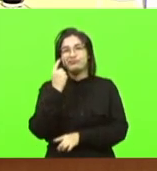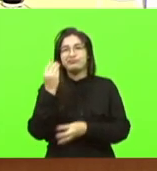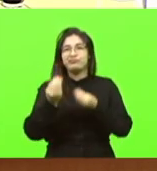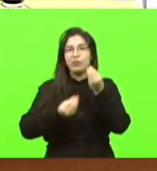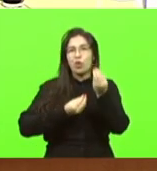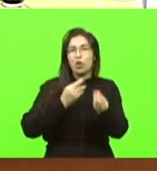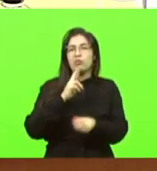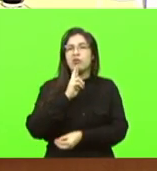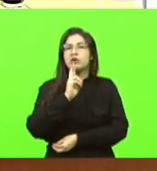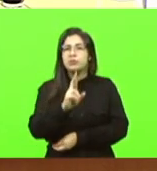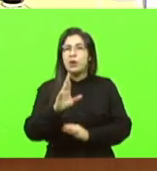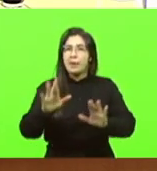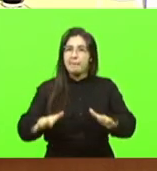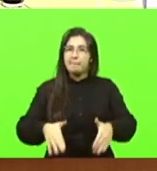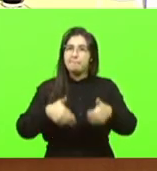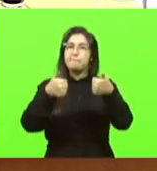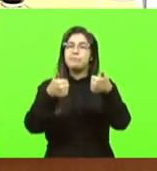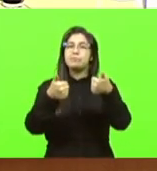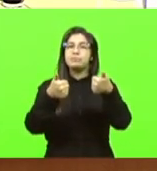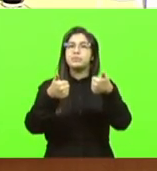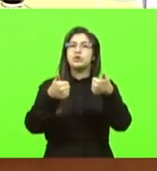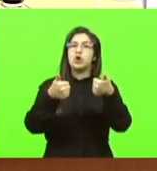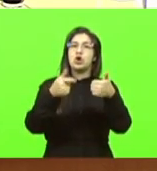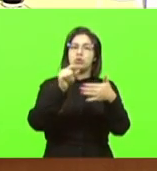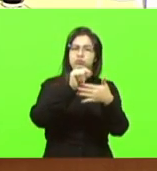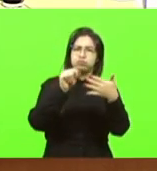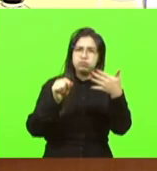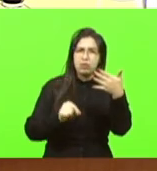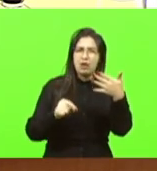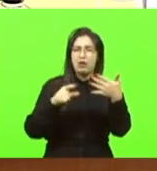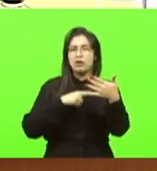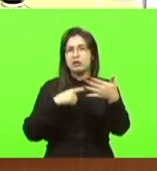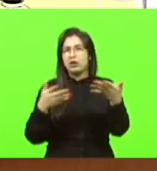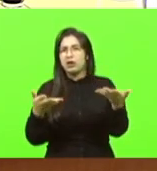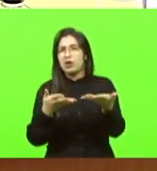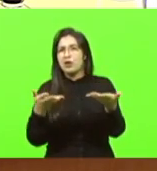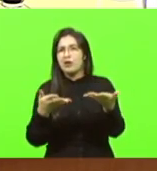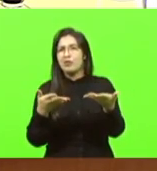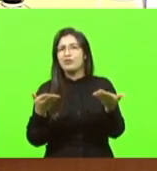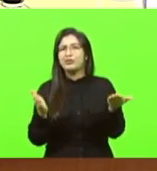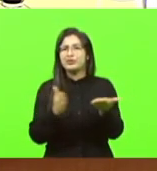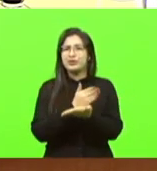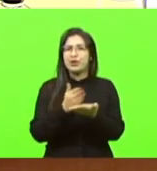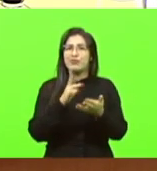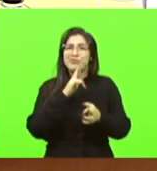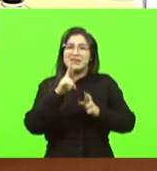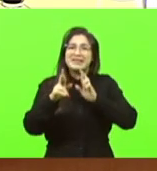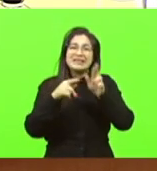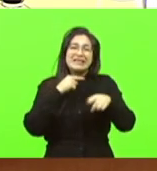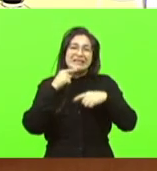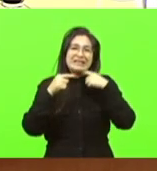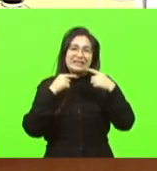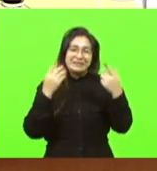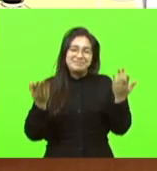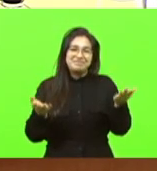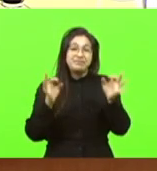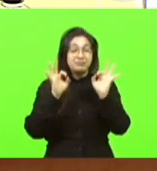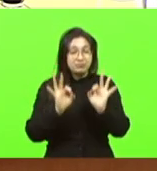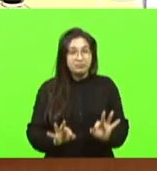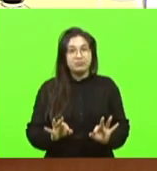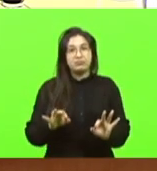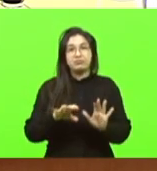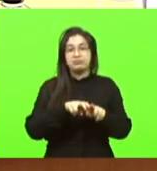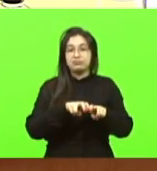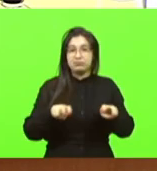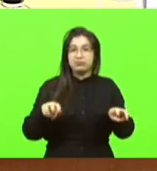para melhorar aquelas questões que ficaram hoje pendentes tenho certeza que a bancada do MDB